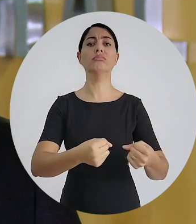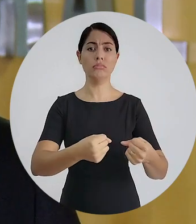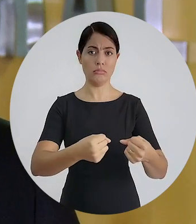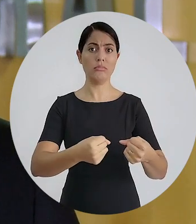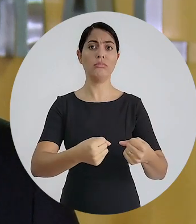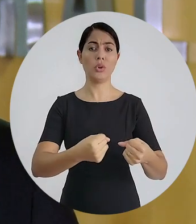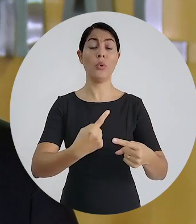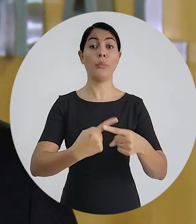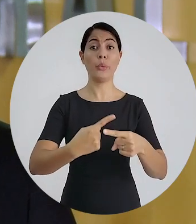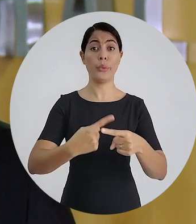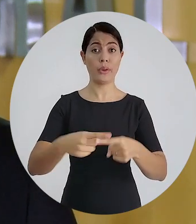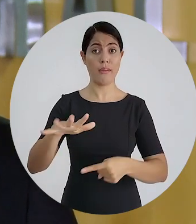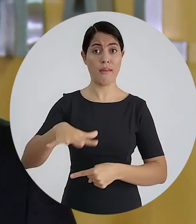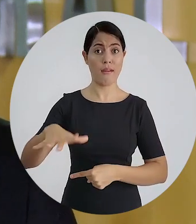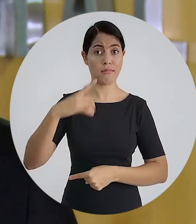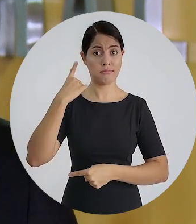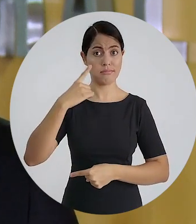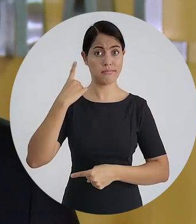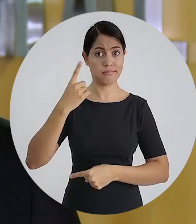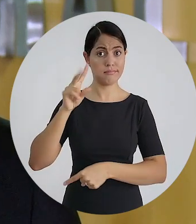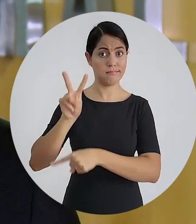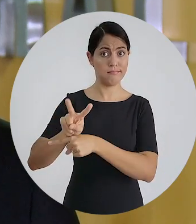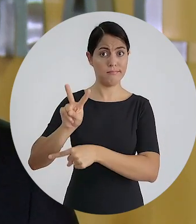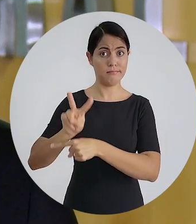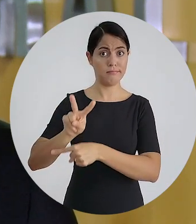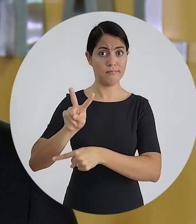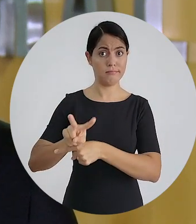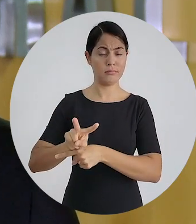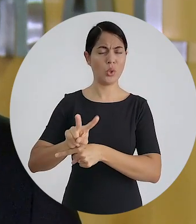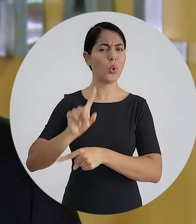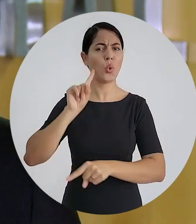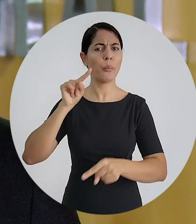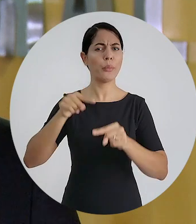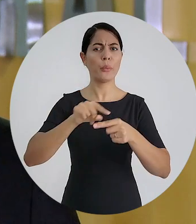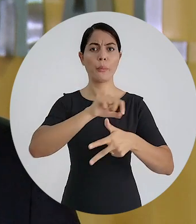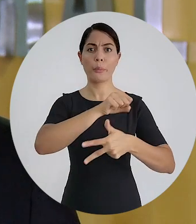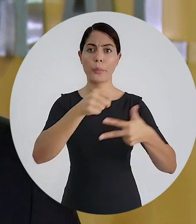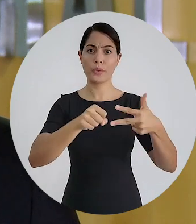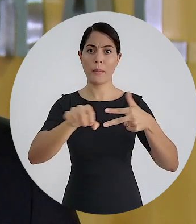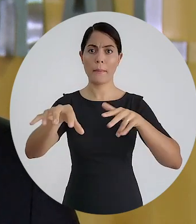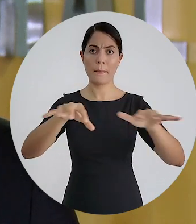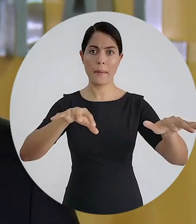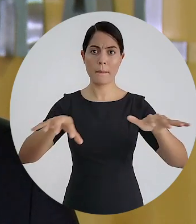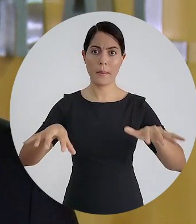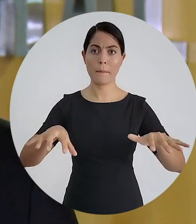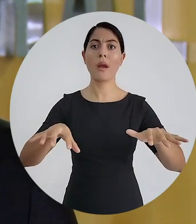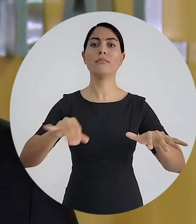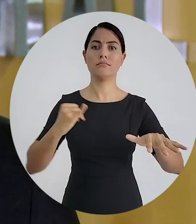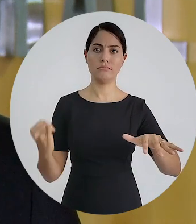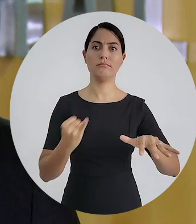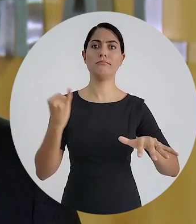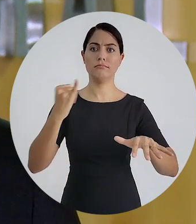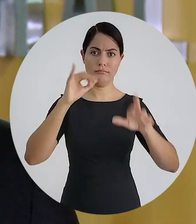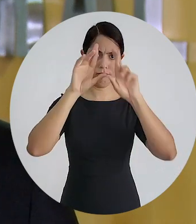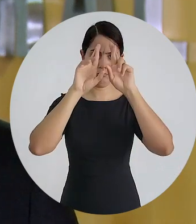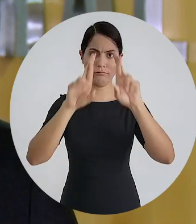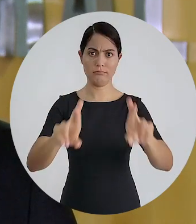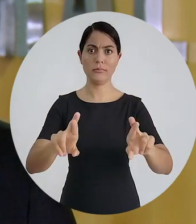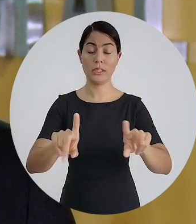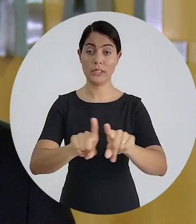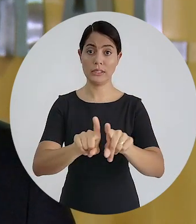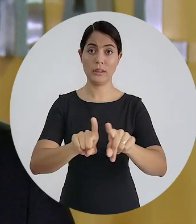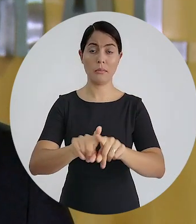que tutelam seus inscritos e de zelar pela separação dos poderes e pelo respeito a possíveis eventuais violações